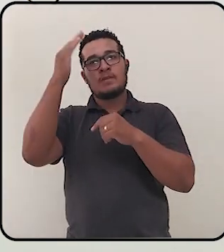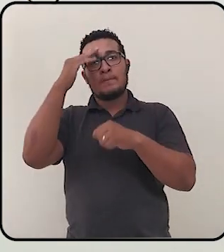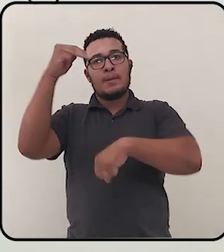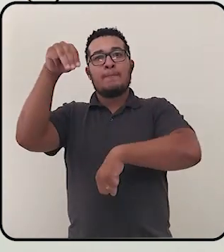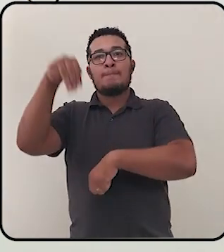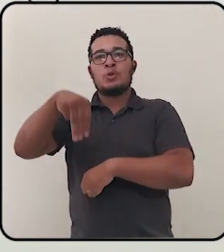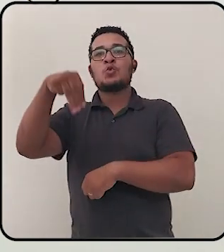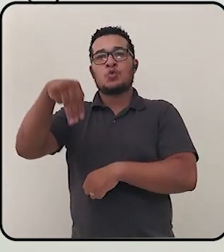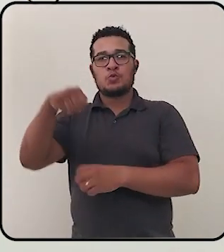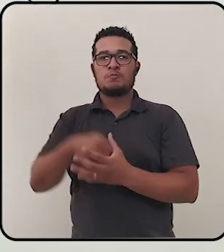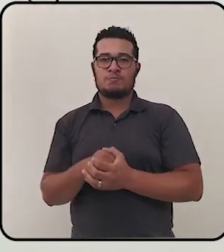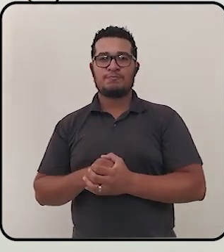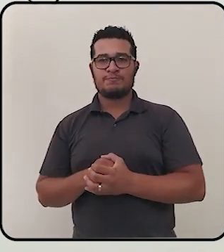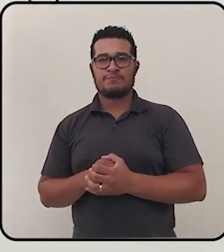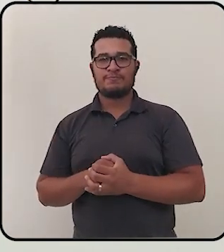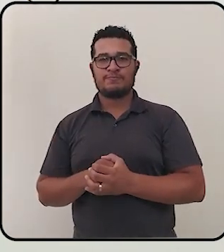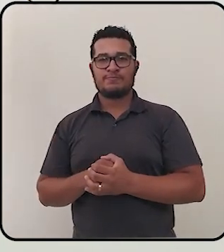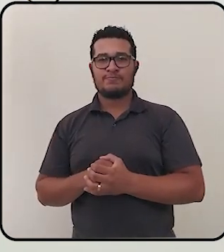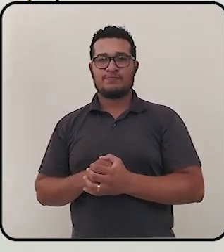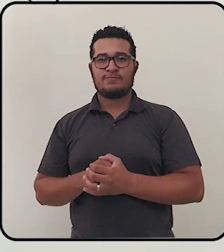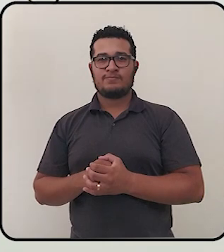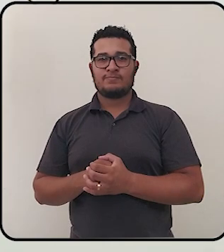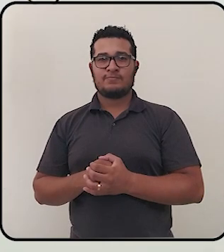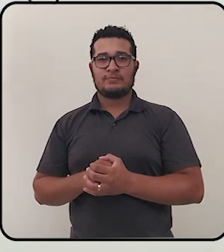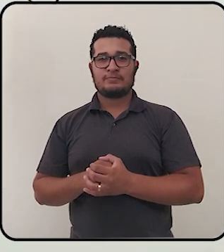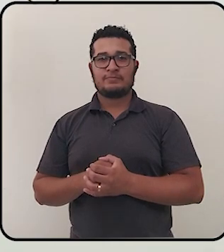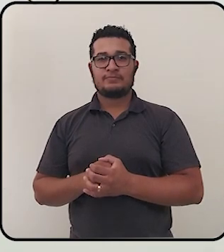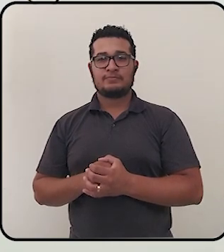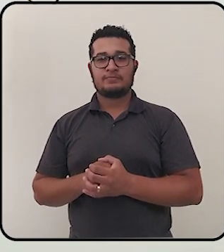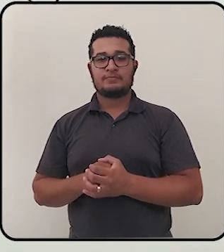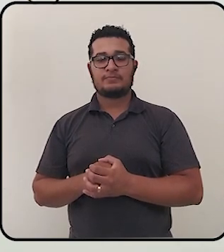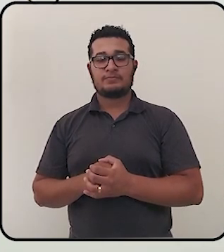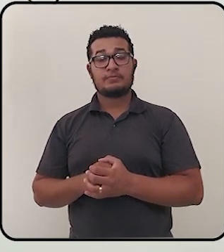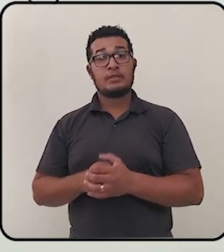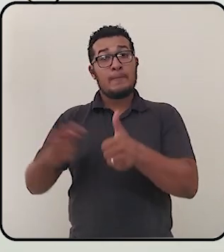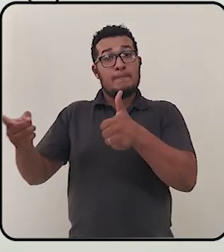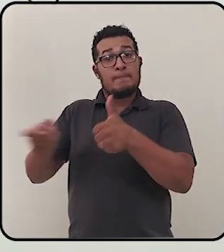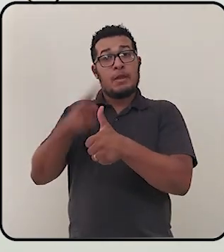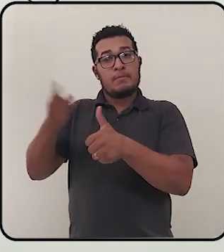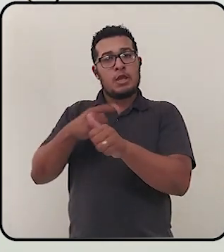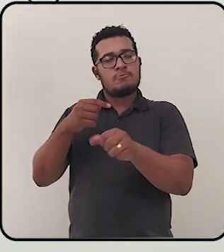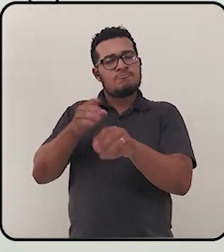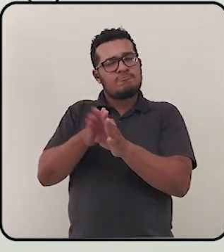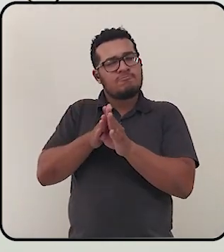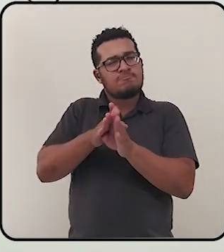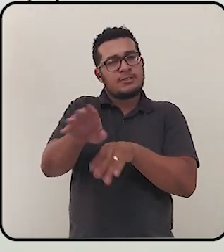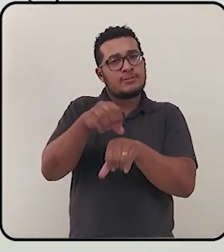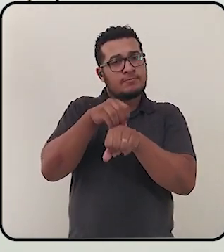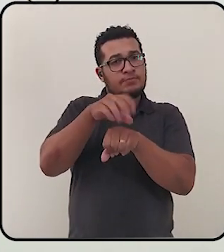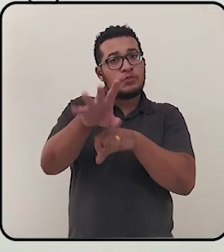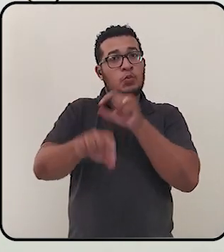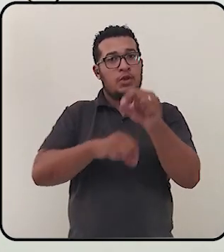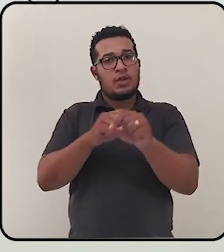para a gente trabalhar também com minuto, ou seja, o extremo de fuso horário.